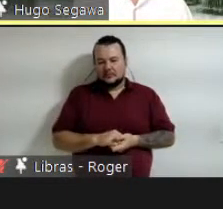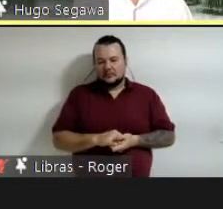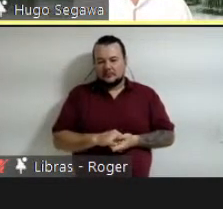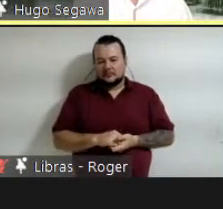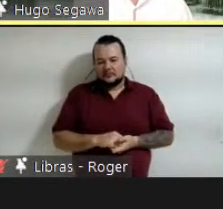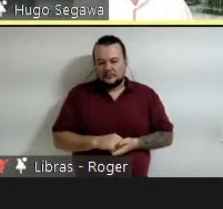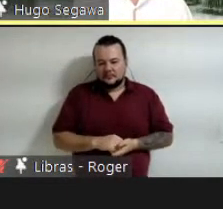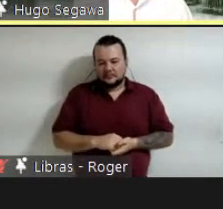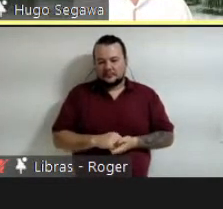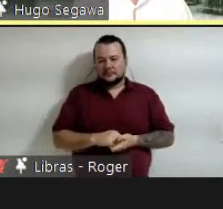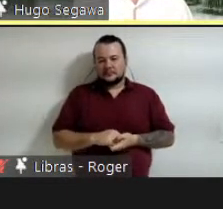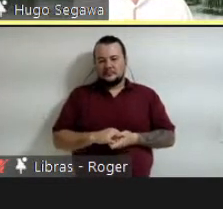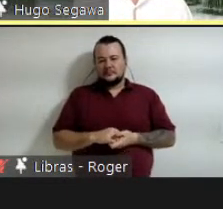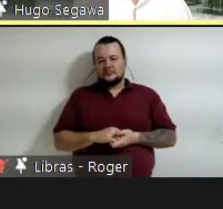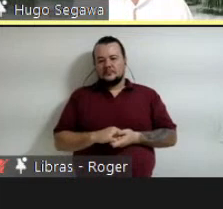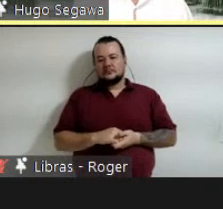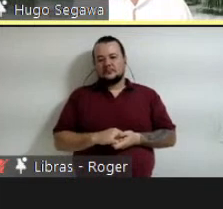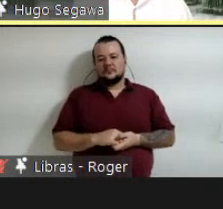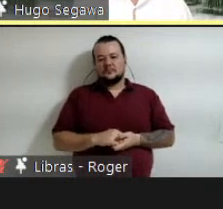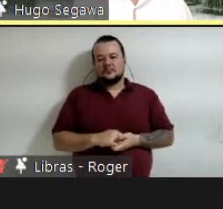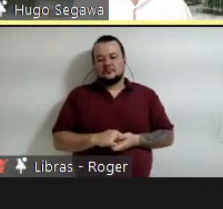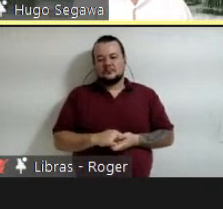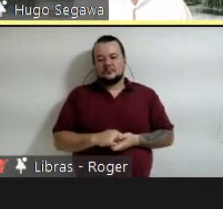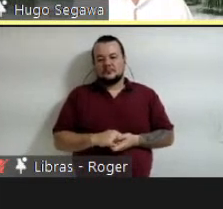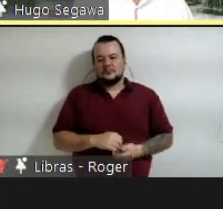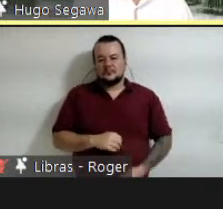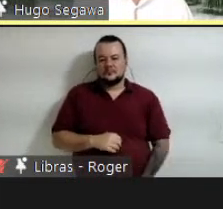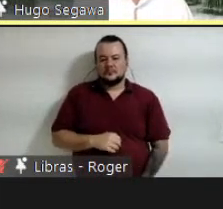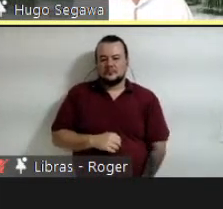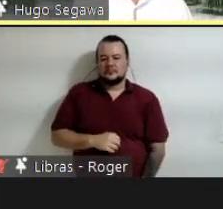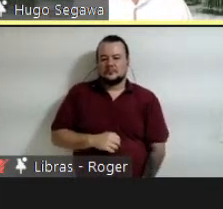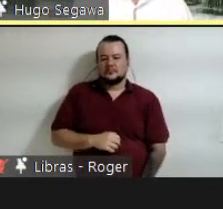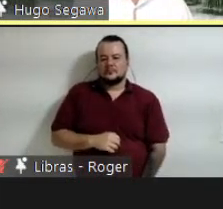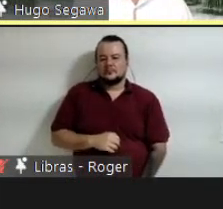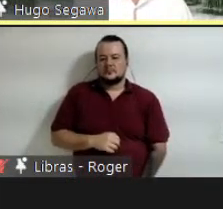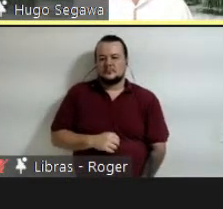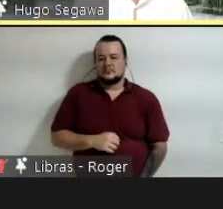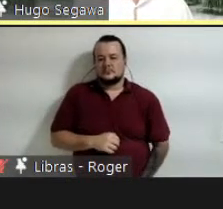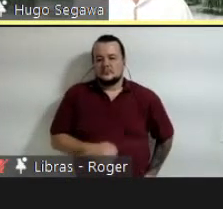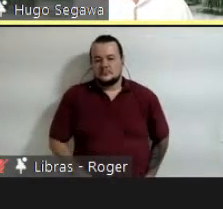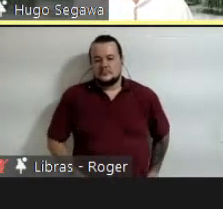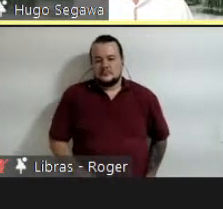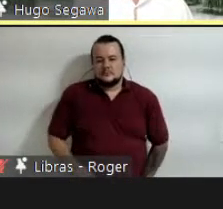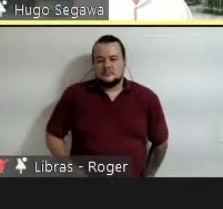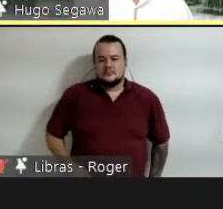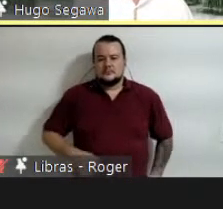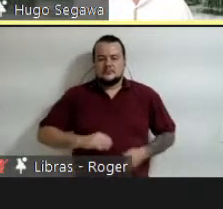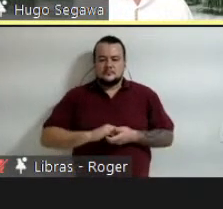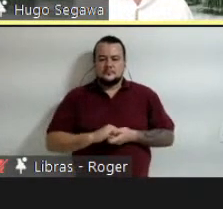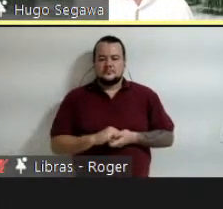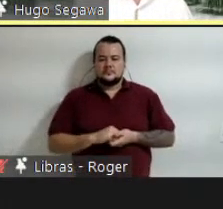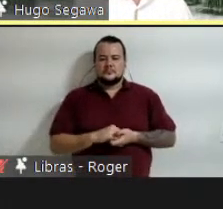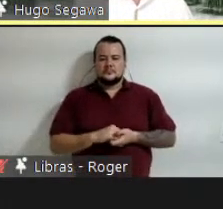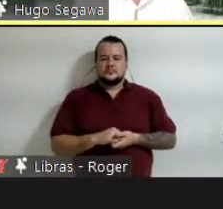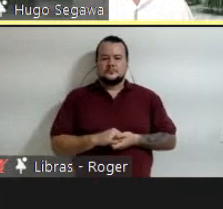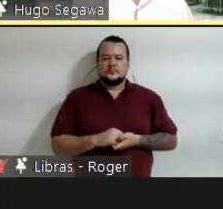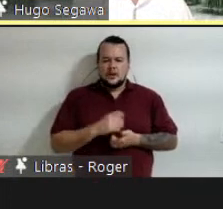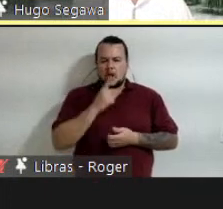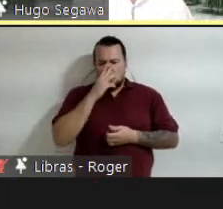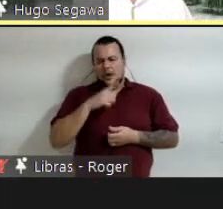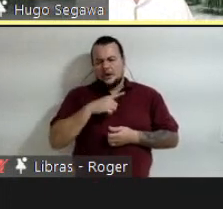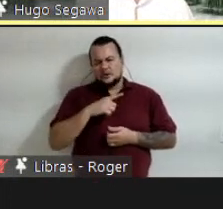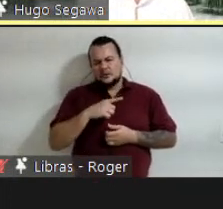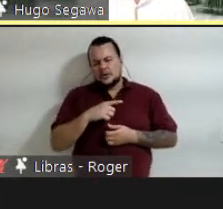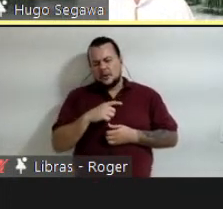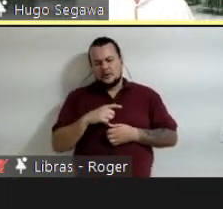Bom, eu acho que existe esse outro universo bastante amplo de referências. Mas será que são referências? Aí eu começo a